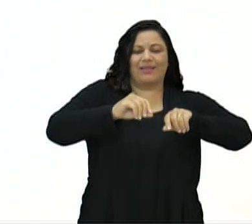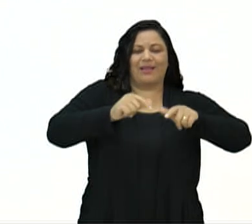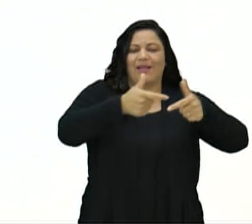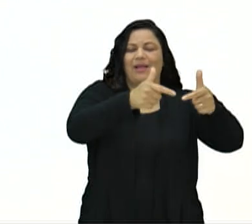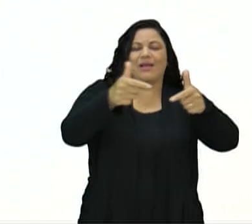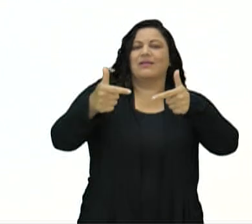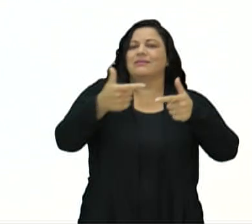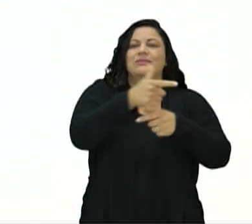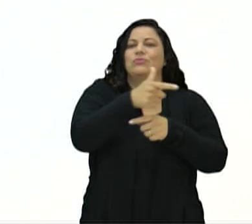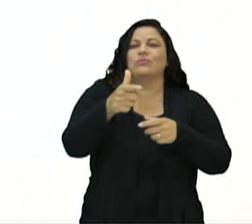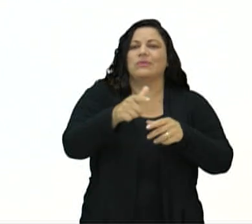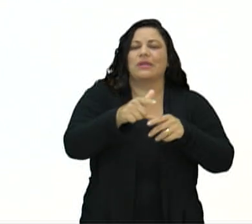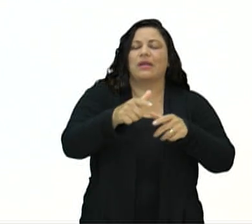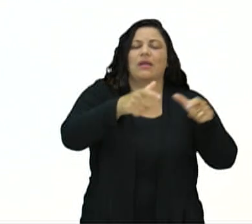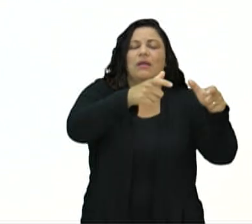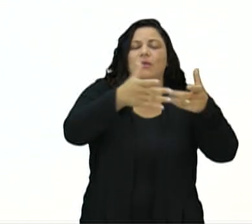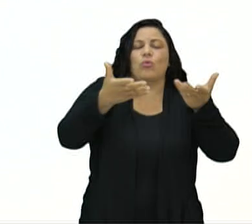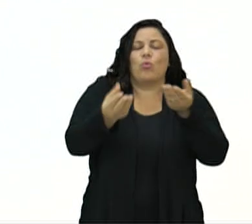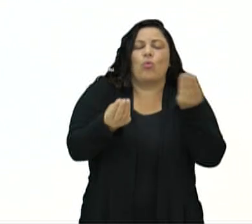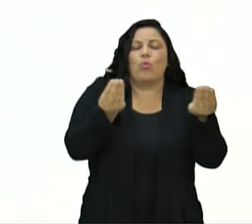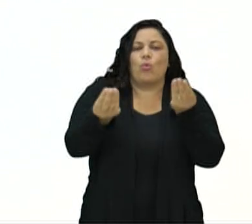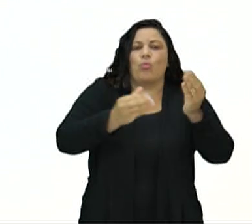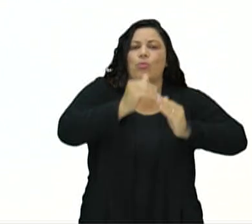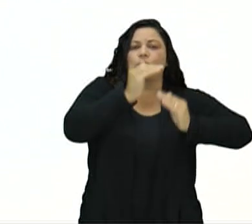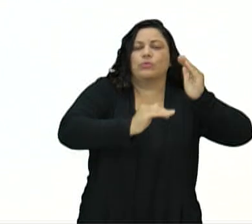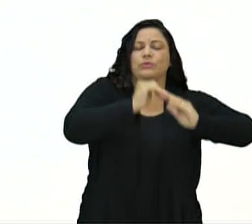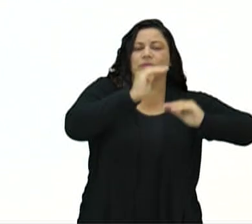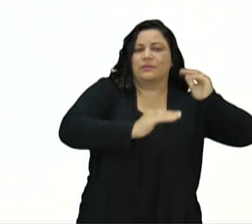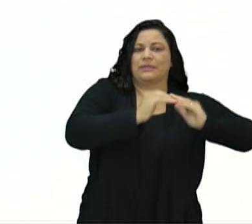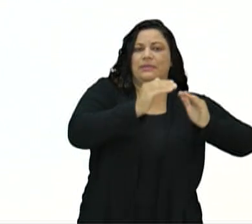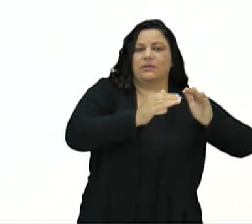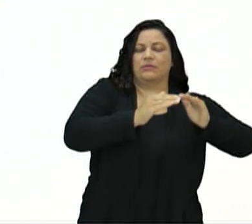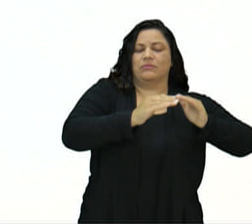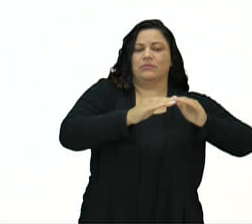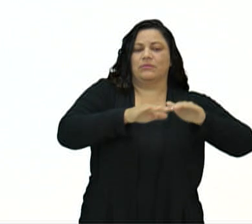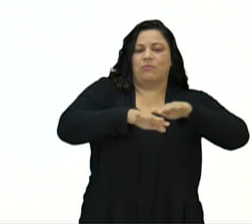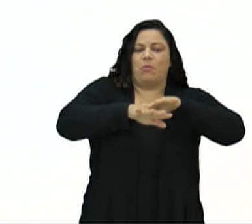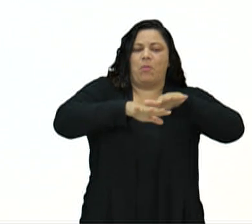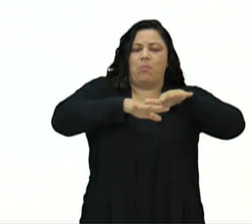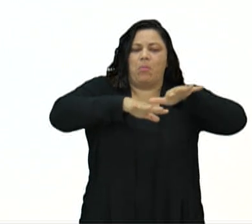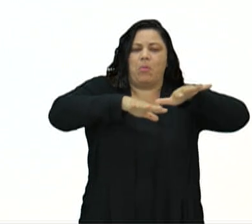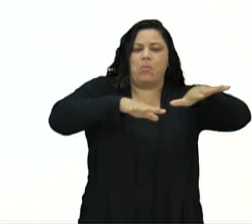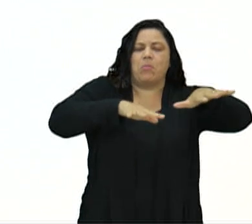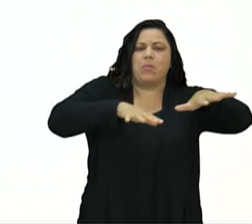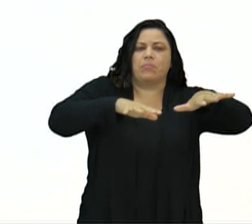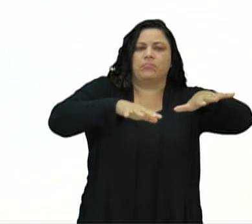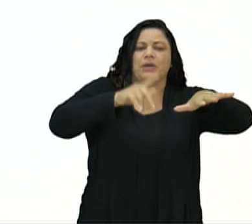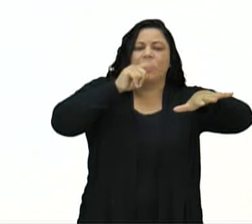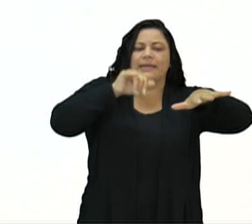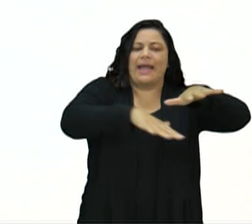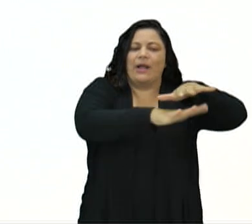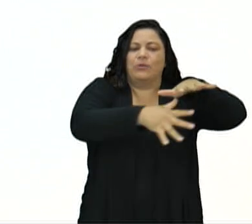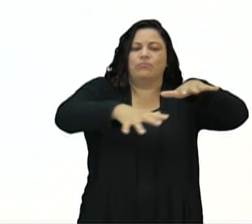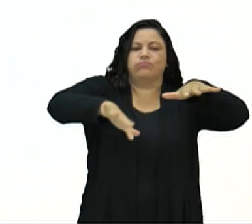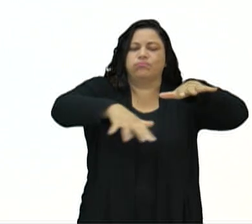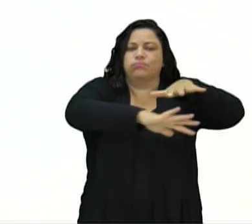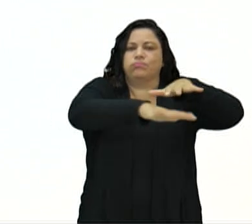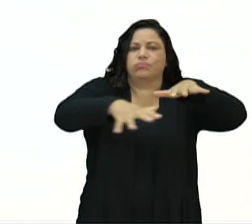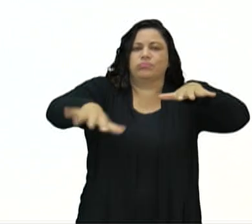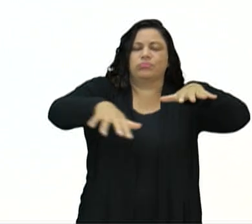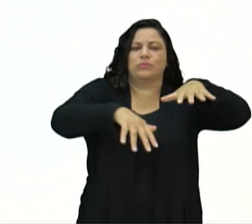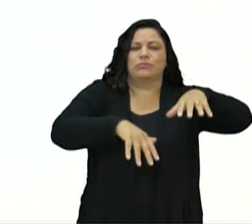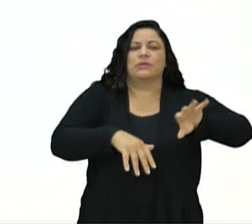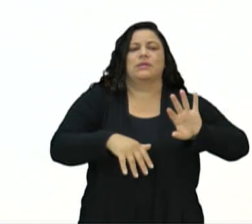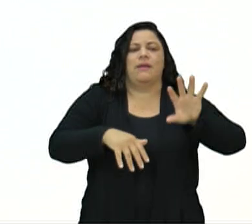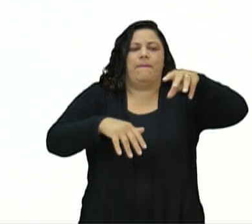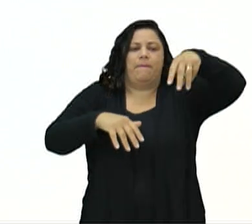e essas famílias vão avançando e construindo em cima dos rios. Essa aqui está no Recife, mas também